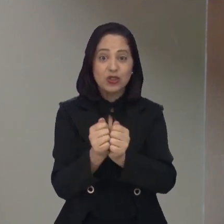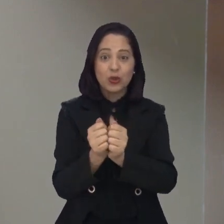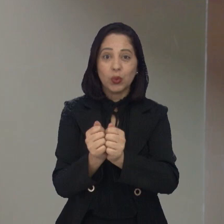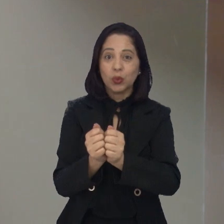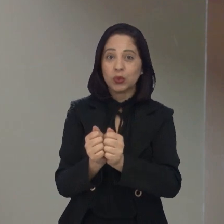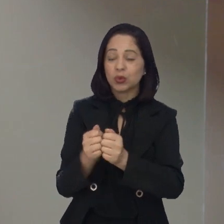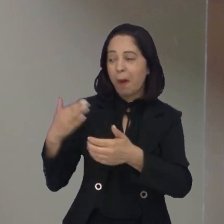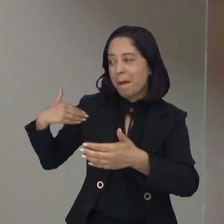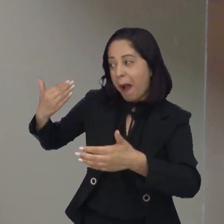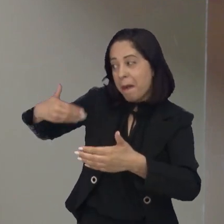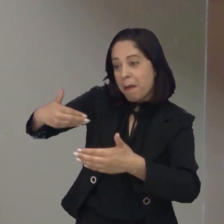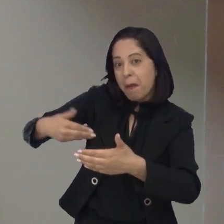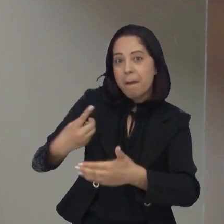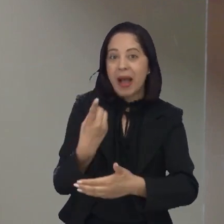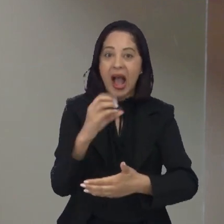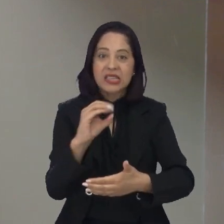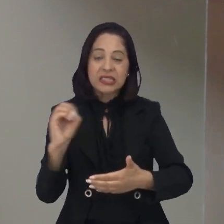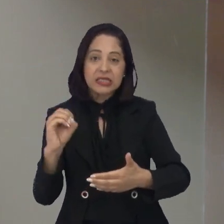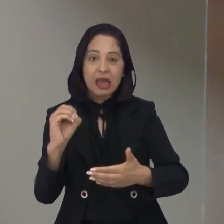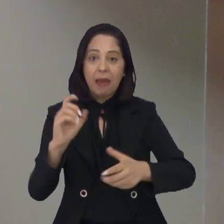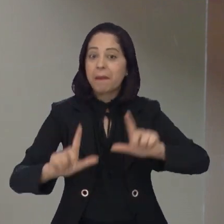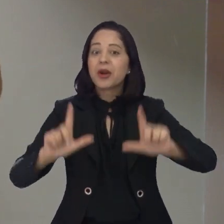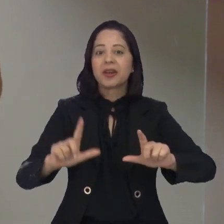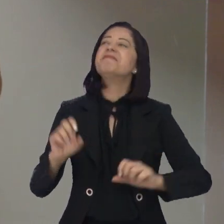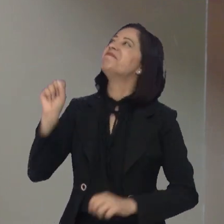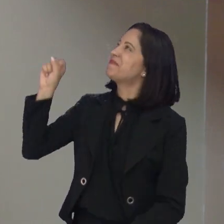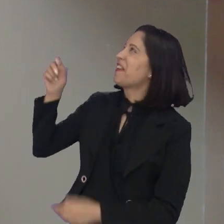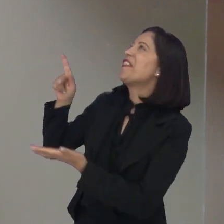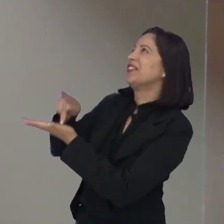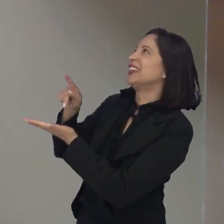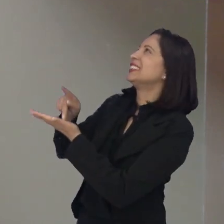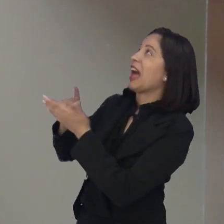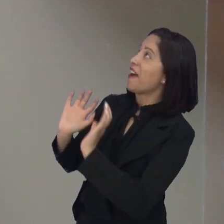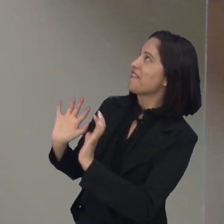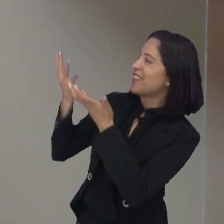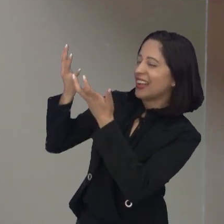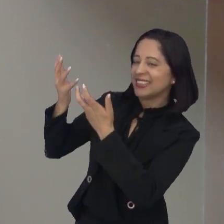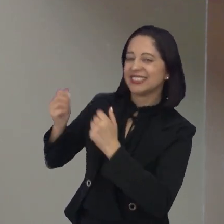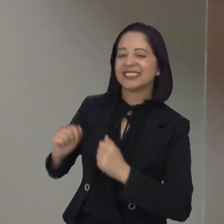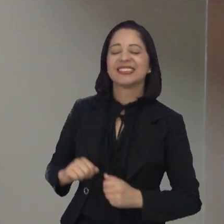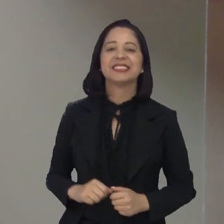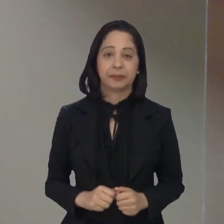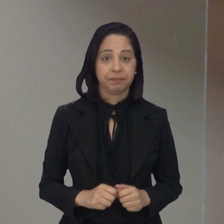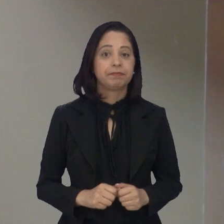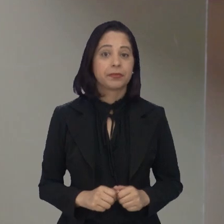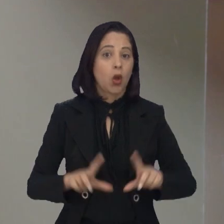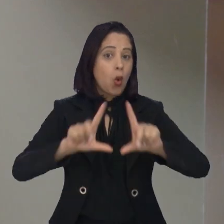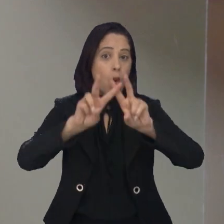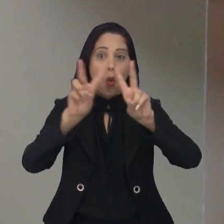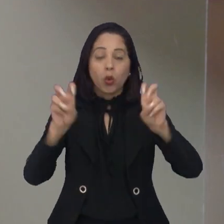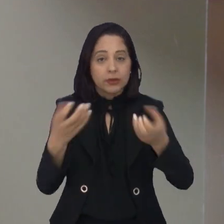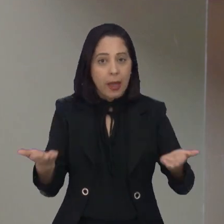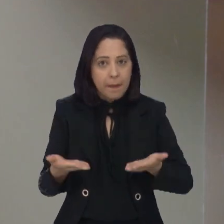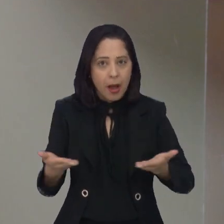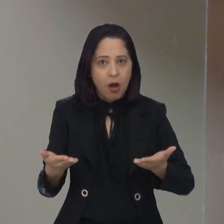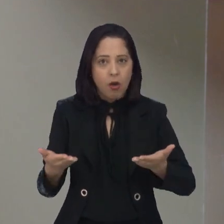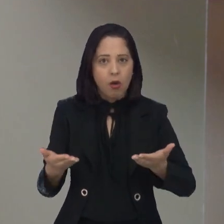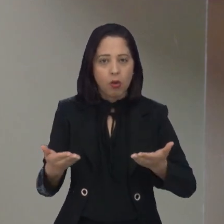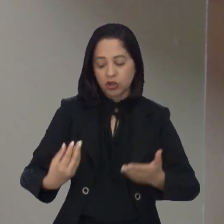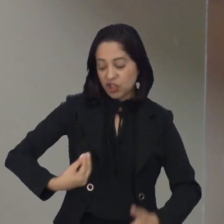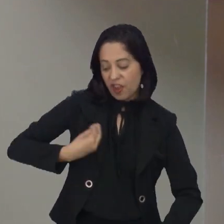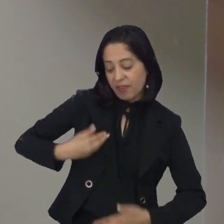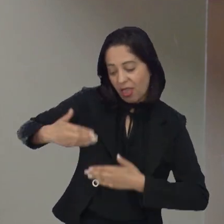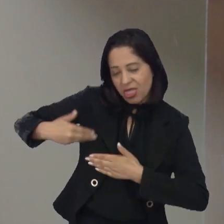100 programas. Dia de festa pra gente, né, Ana? E já que o tema do programa de hoje é longevidade,